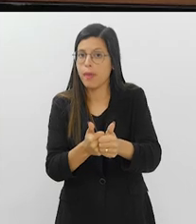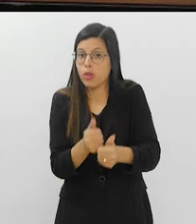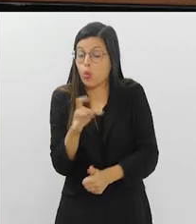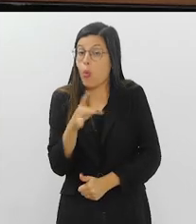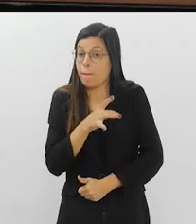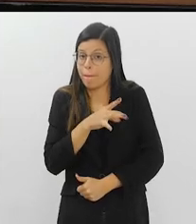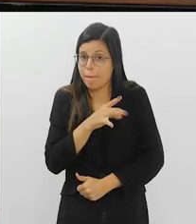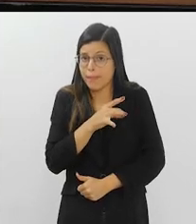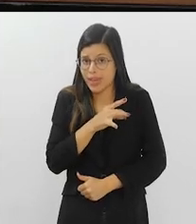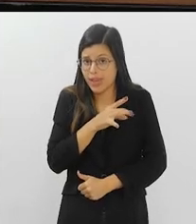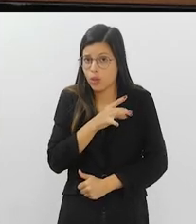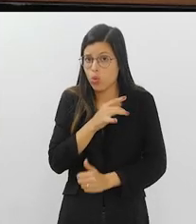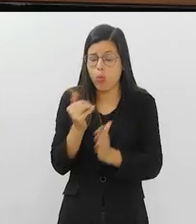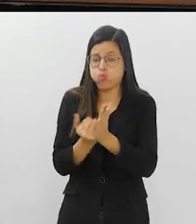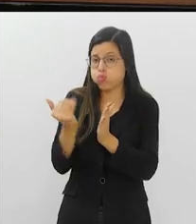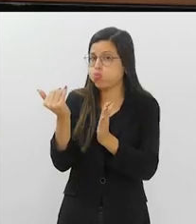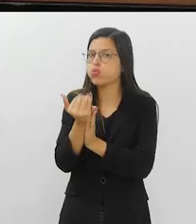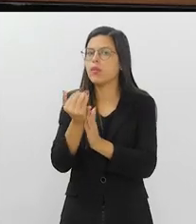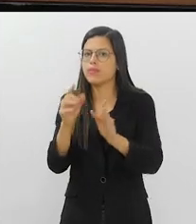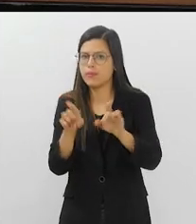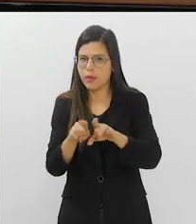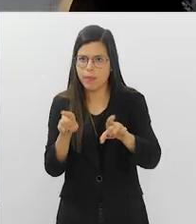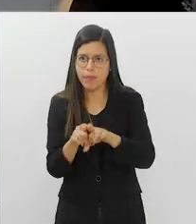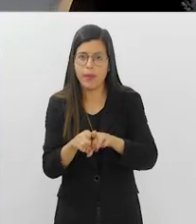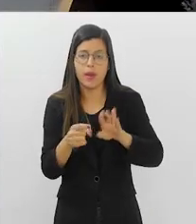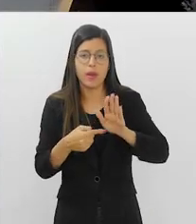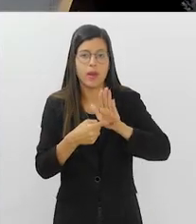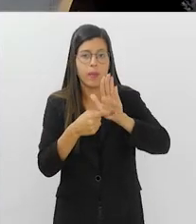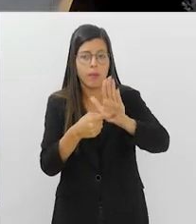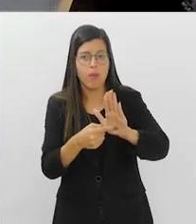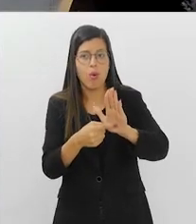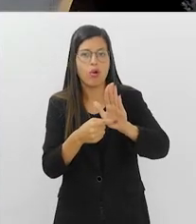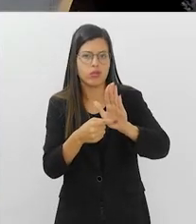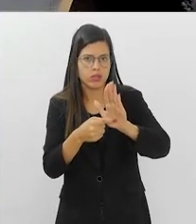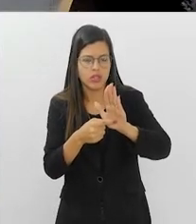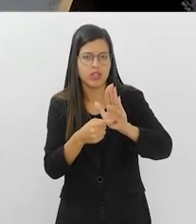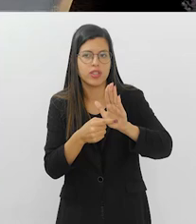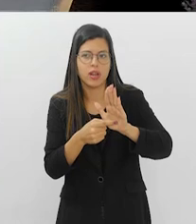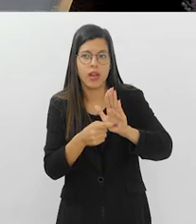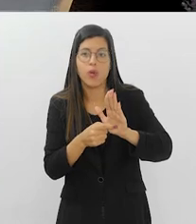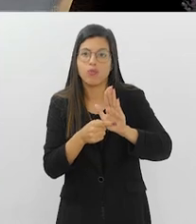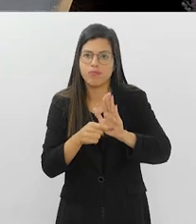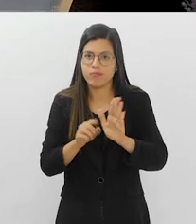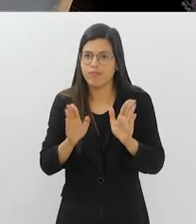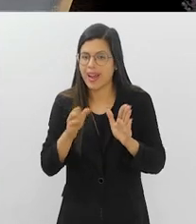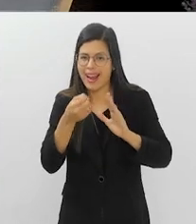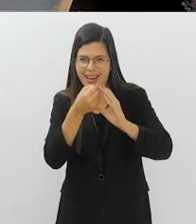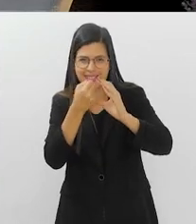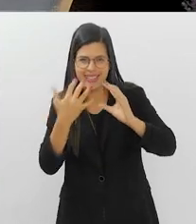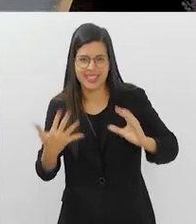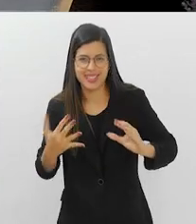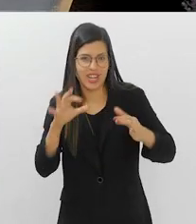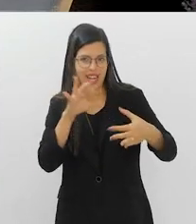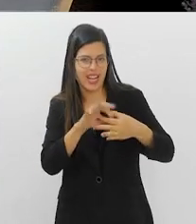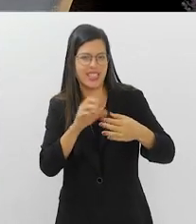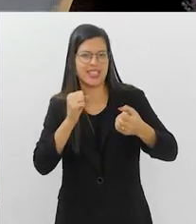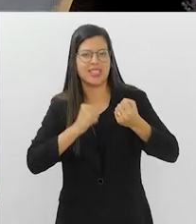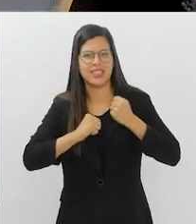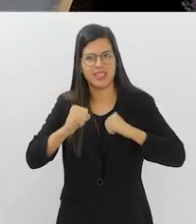um tipo de ansiedade. Um transtorno de pânico é uma manifestação, é uma especificidade em relação à